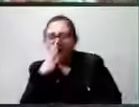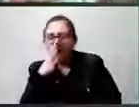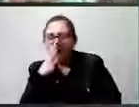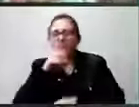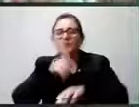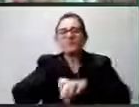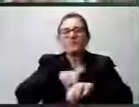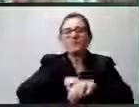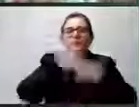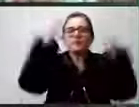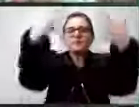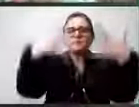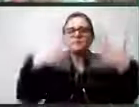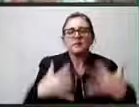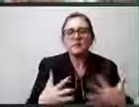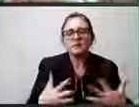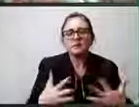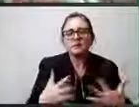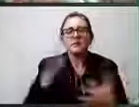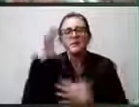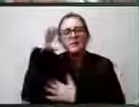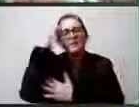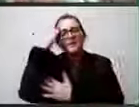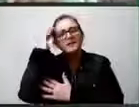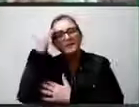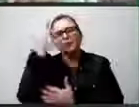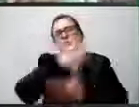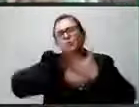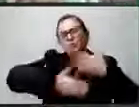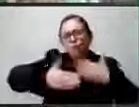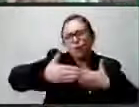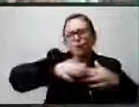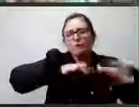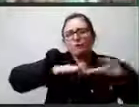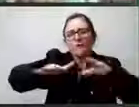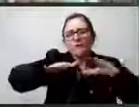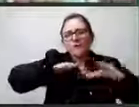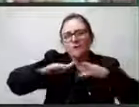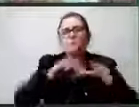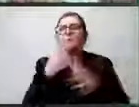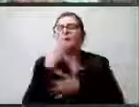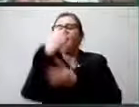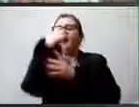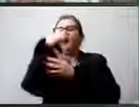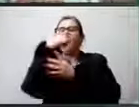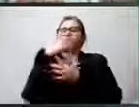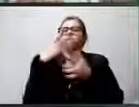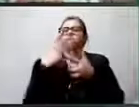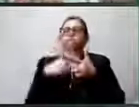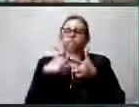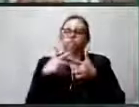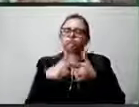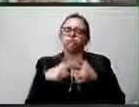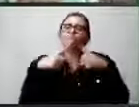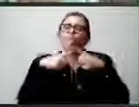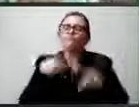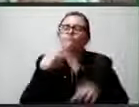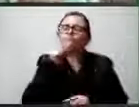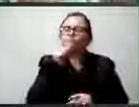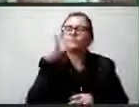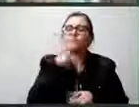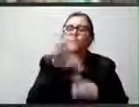da explicação, a gente entende todo o mecanismo de trauma da intubação, mas ainda não é uma coisa que começou a